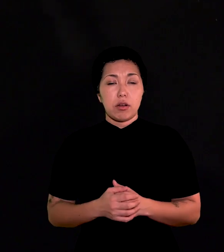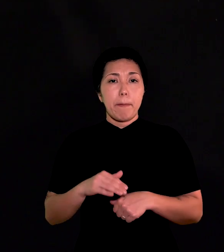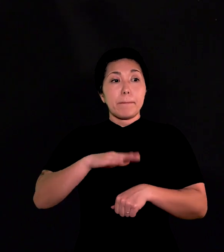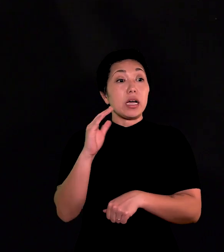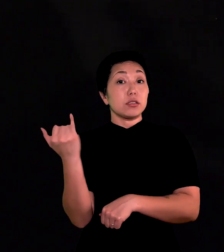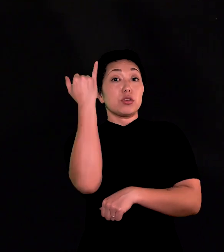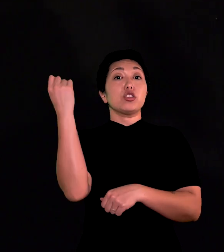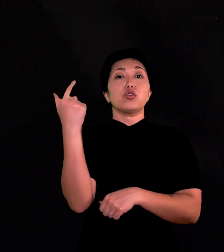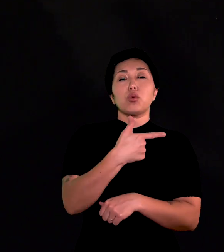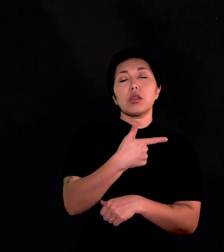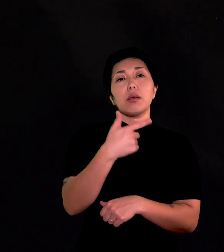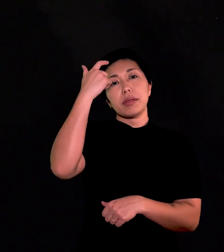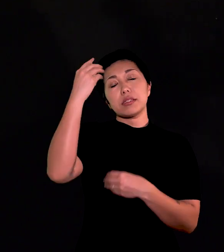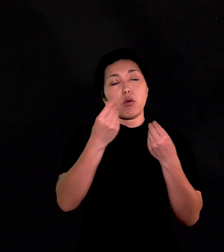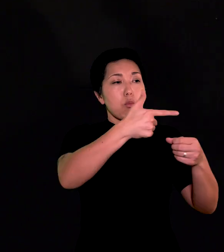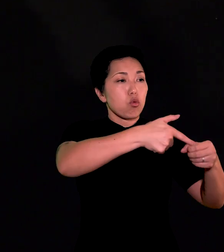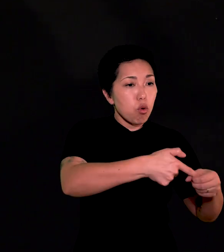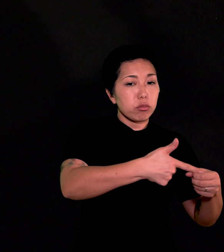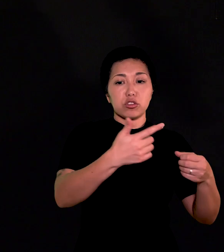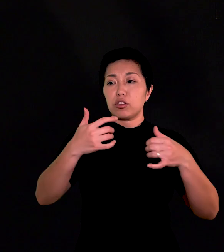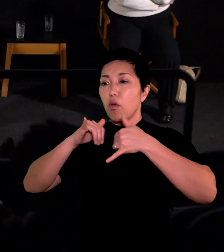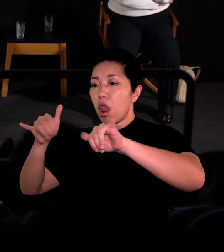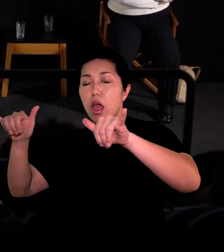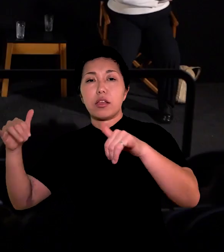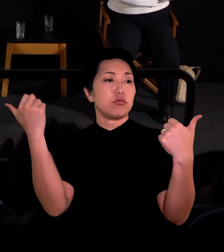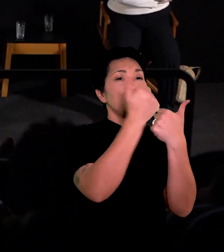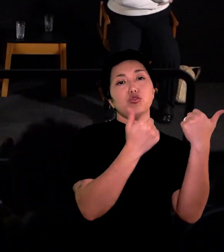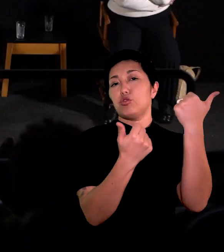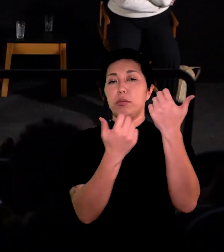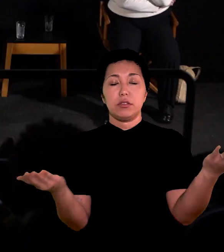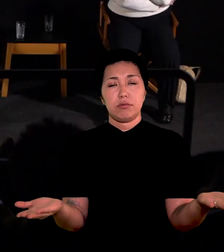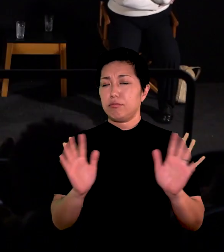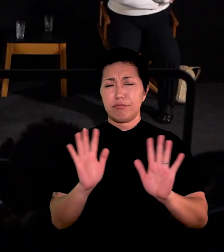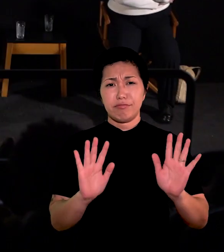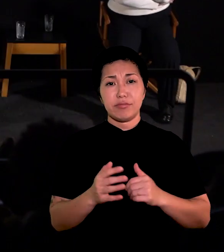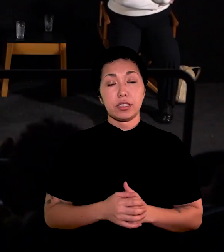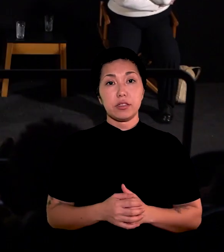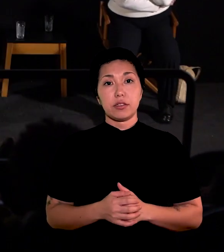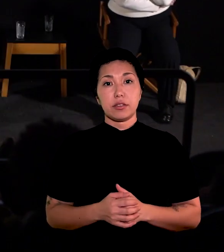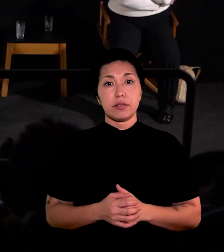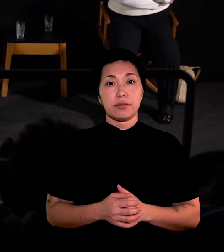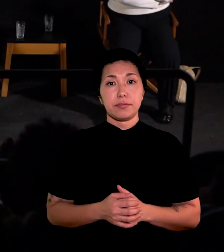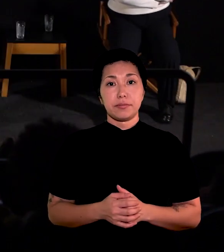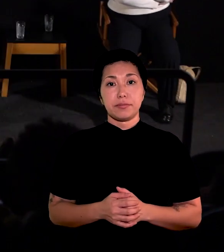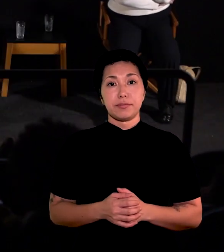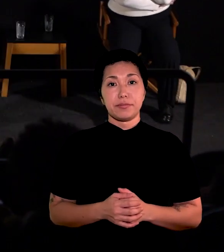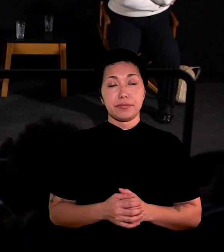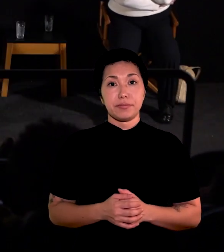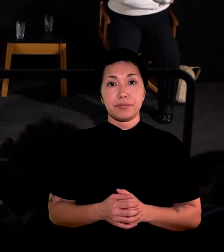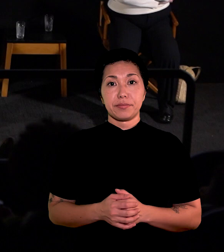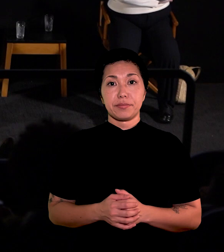mais importante que a gente ficar quebrando a cabeça sobre como substituir o combustível do carro por um por outro.